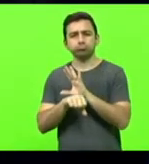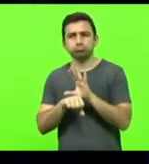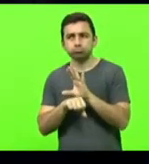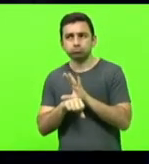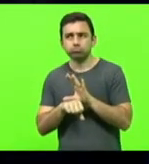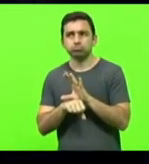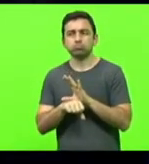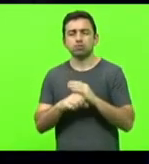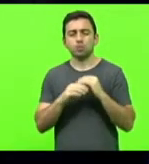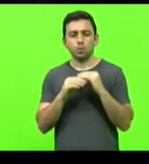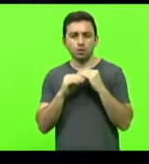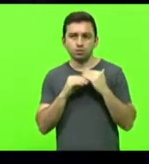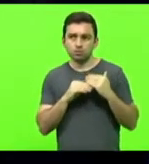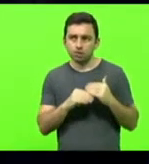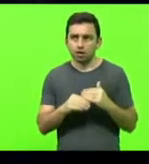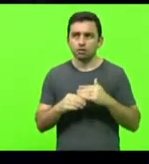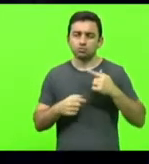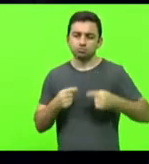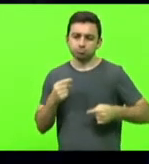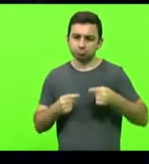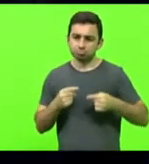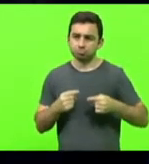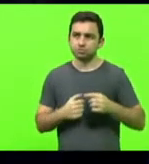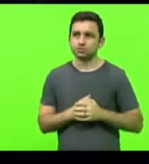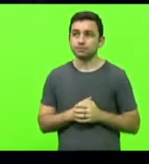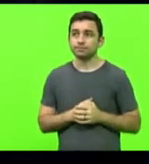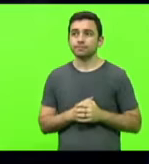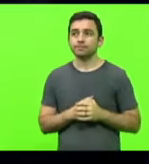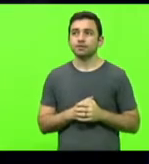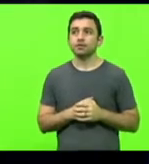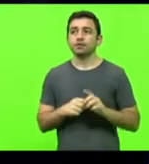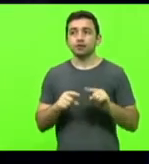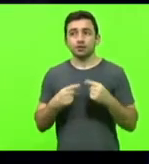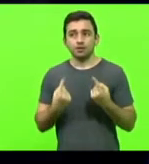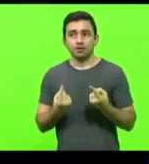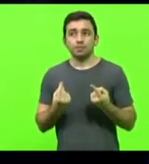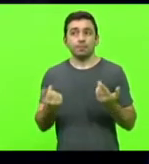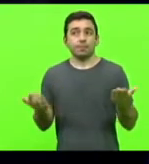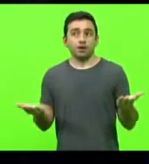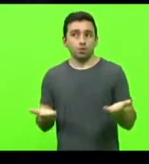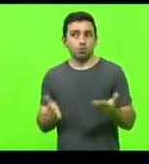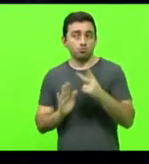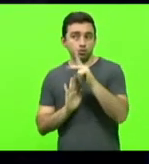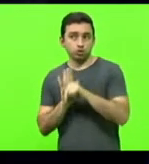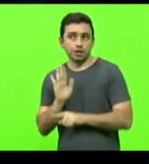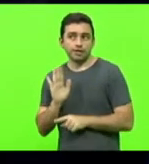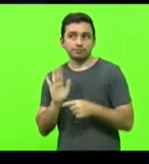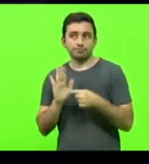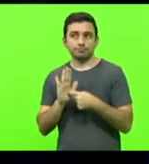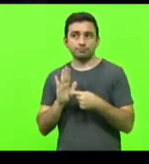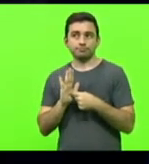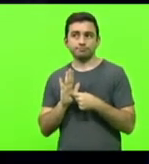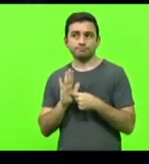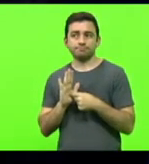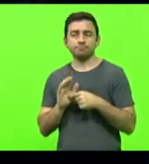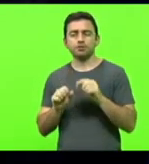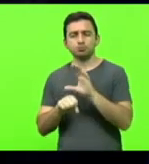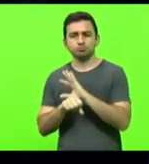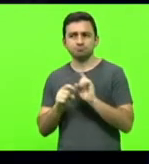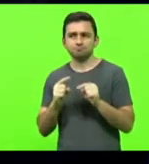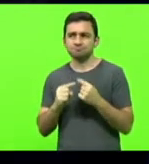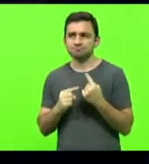de igualdade na competição. Logo, o presente projeto, ele inconstitucionalmente, de maneira